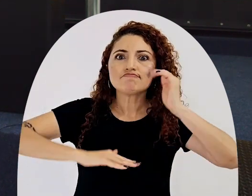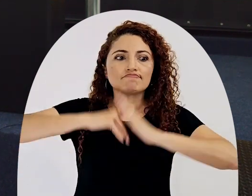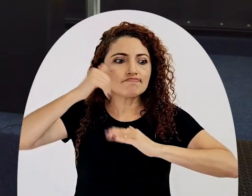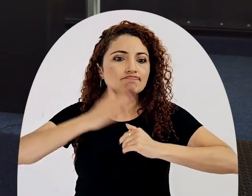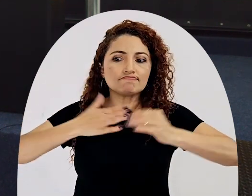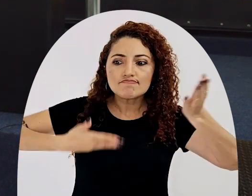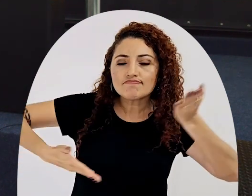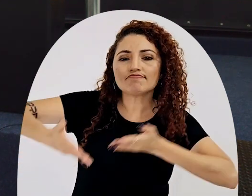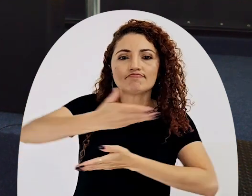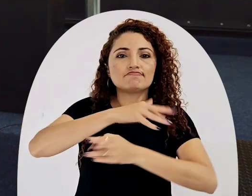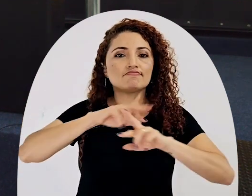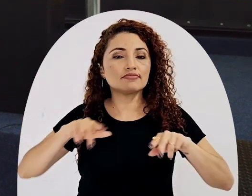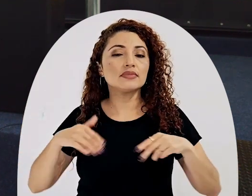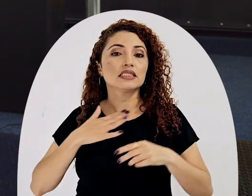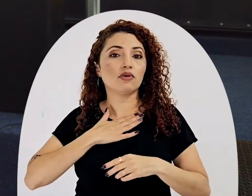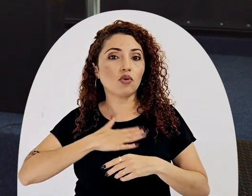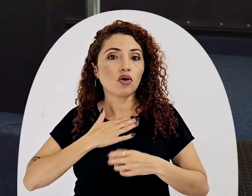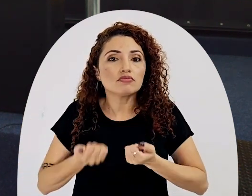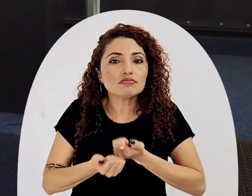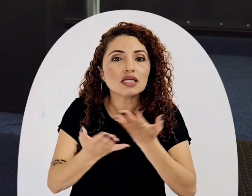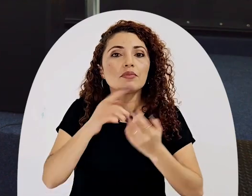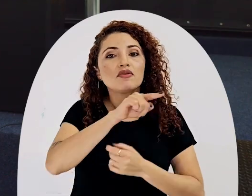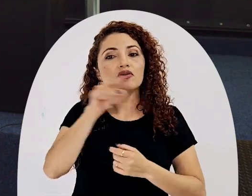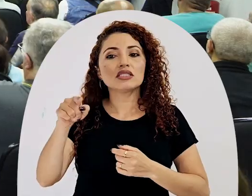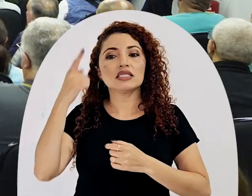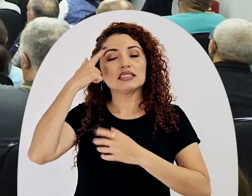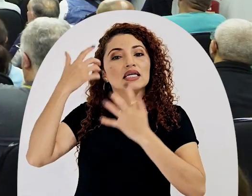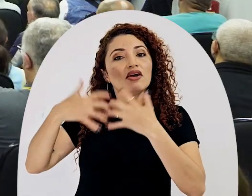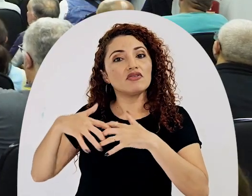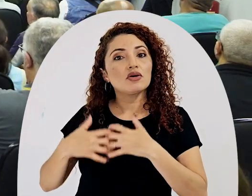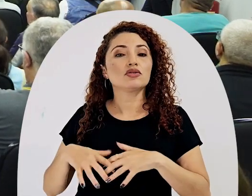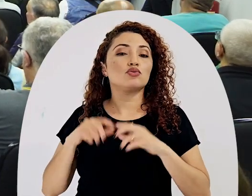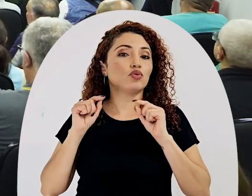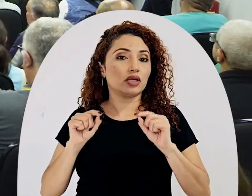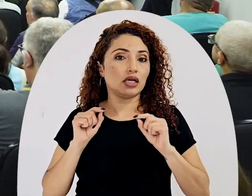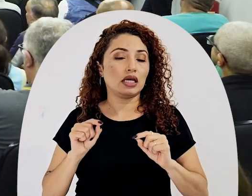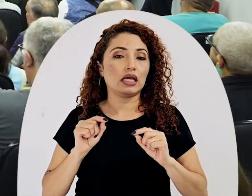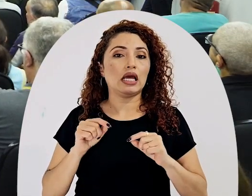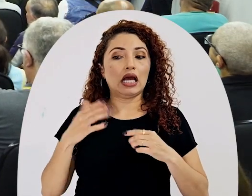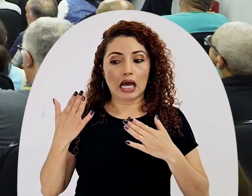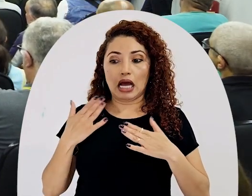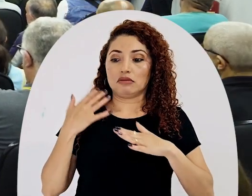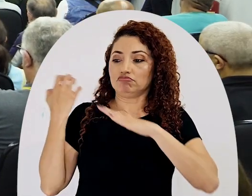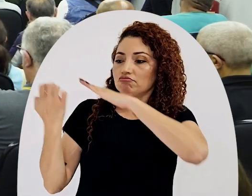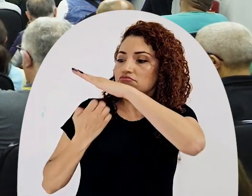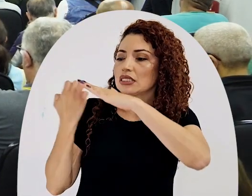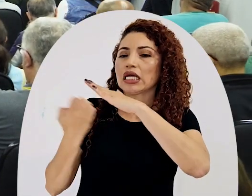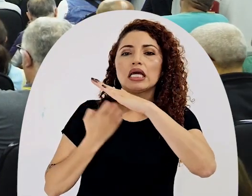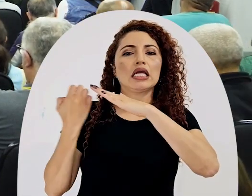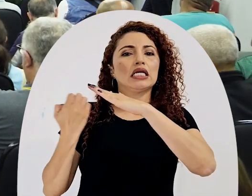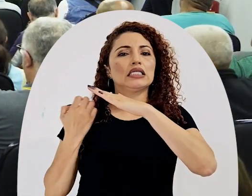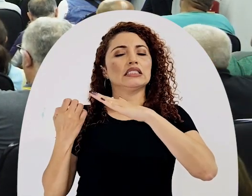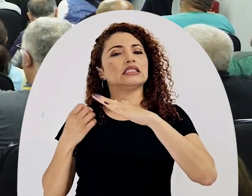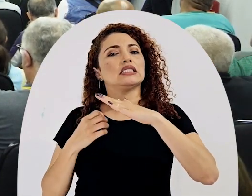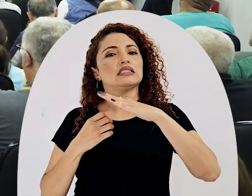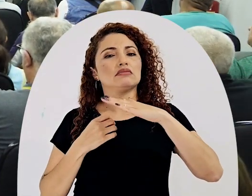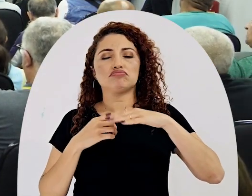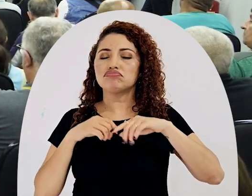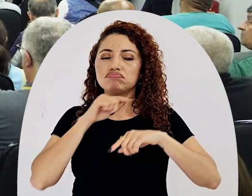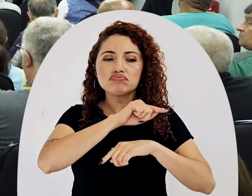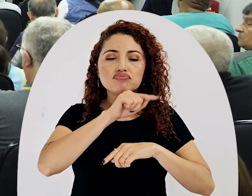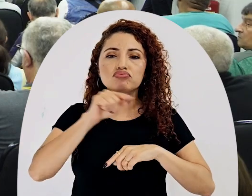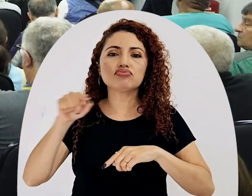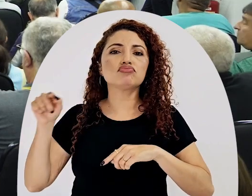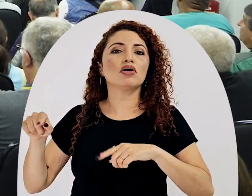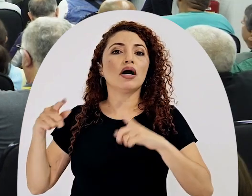trazer algumas reflexões. Que, primeiro, as empresas, as organizações, de um modo geral, elas precisam ter